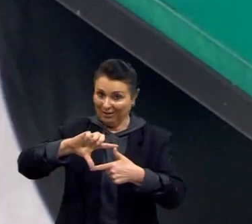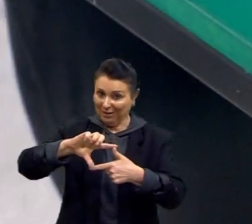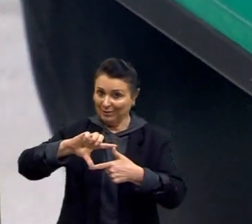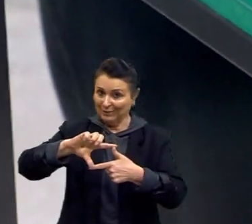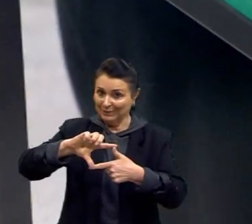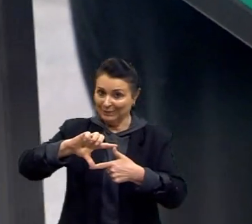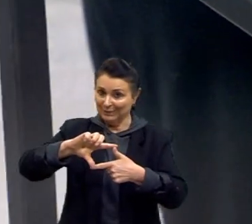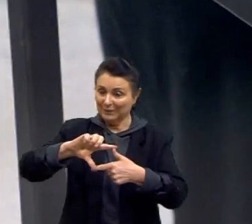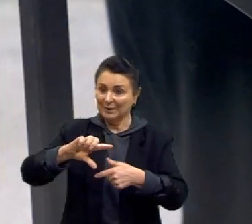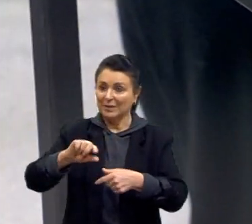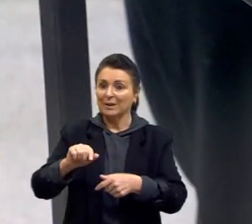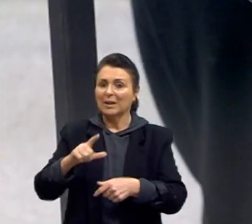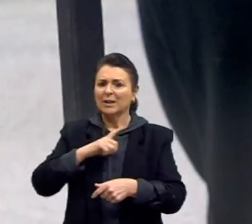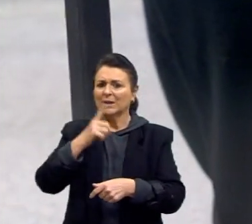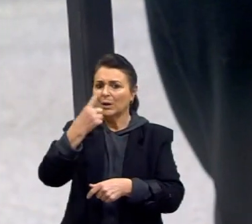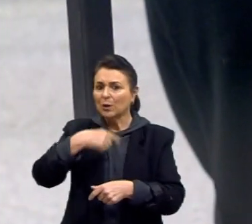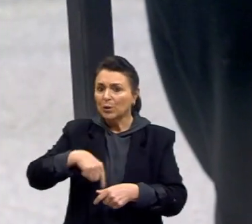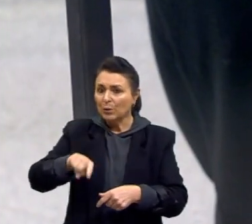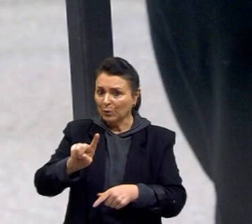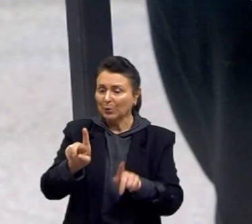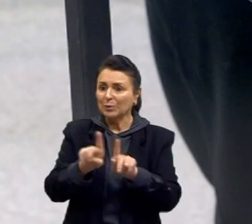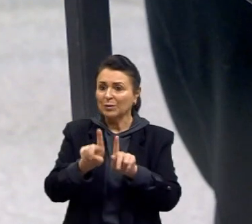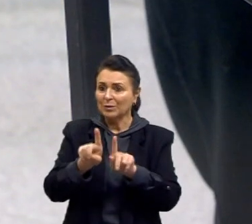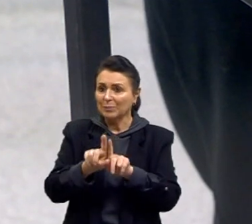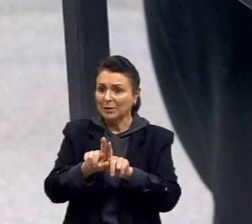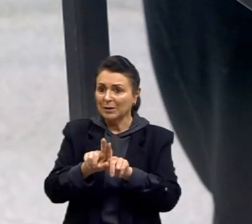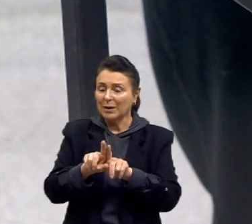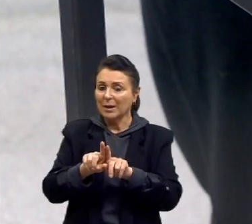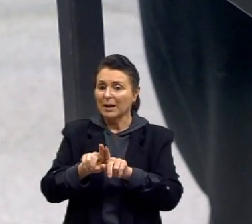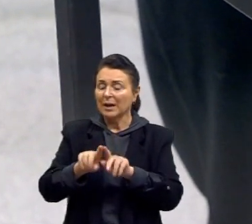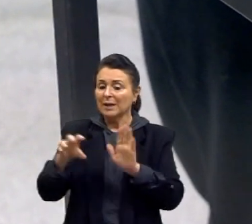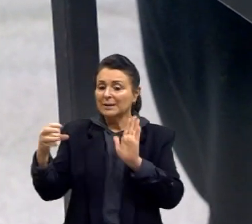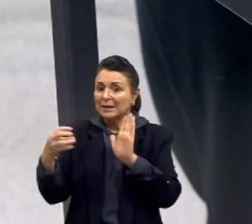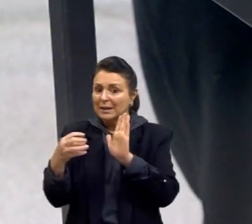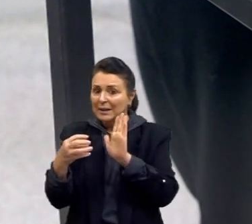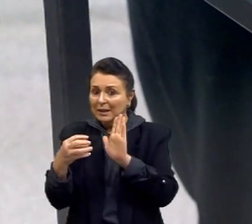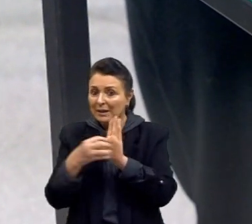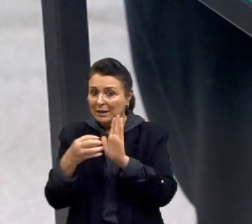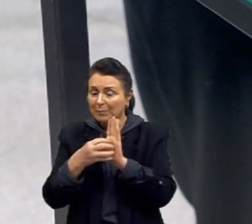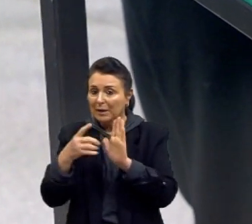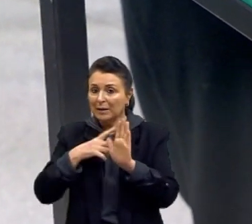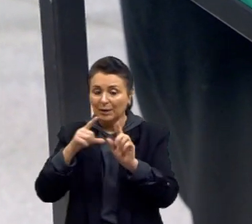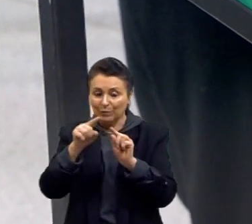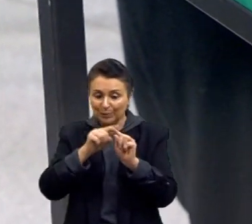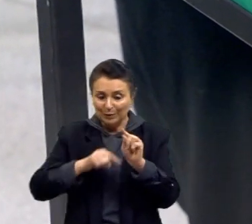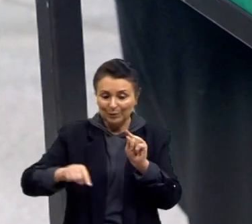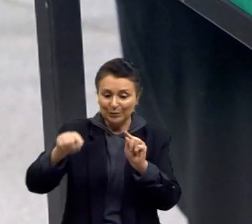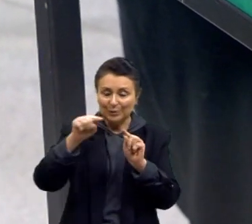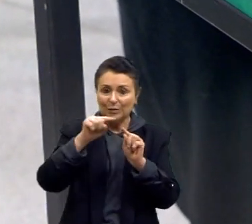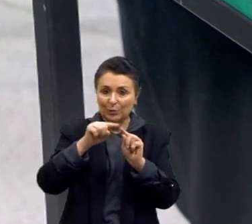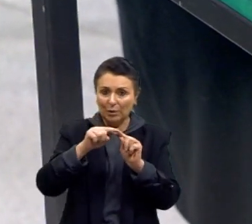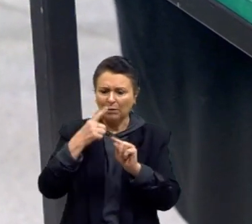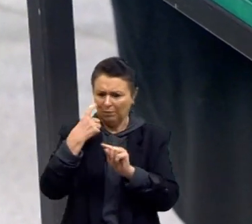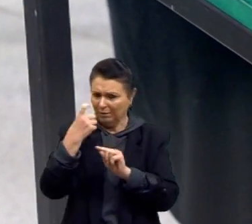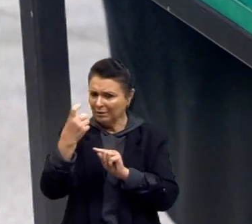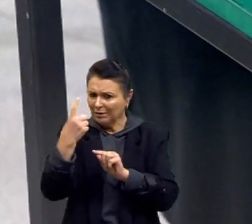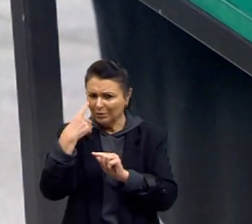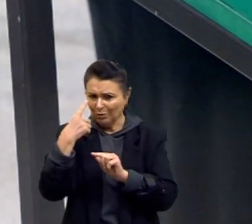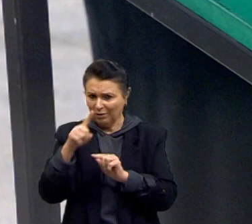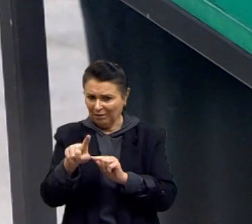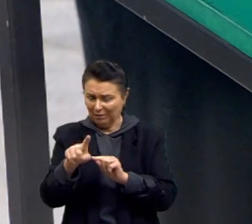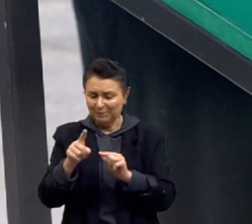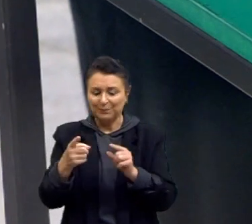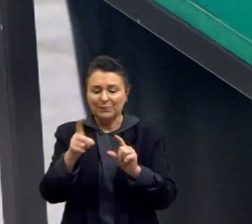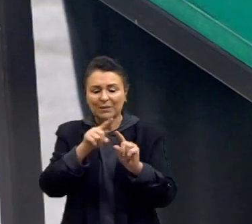aqui ó pessoal a gente tem um outro hino tá e cima que ele tem um formato circular né bem interessante e